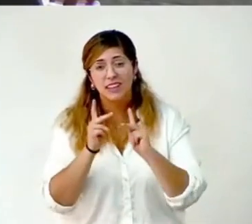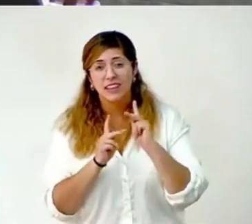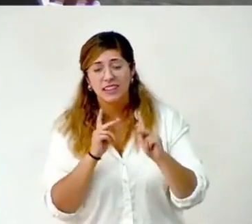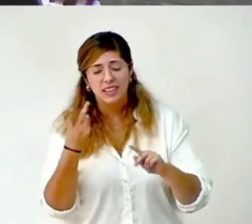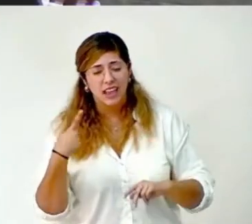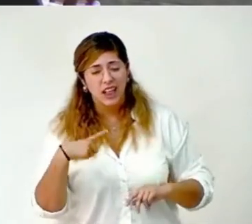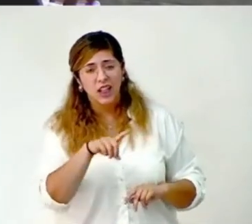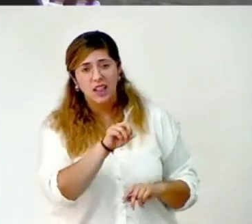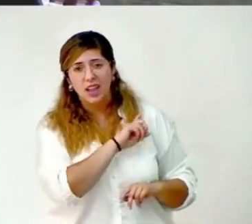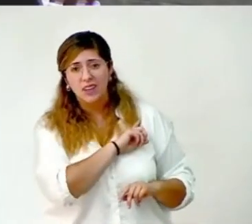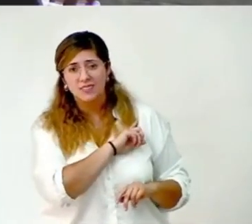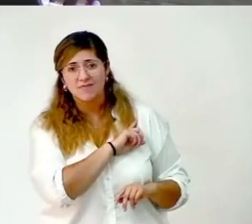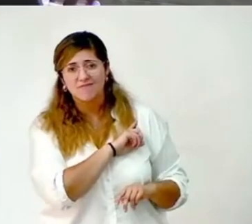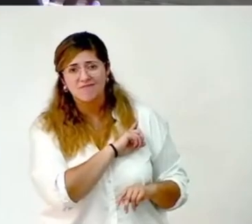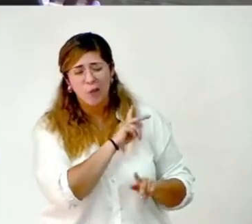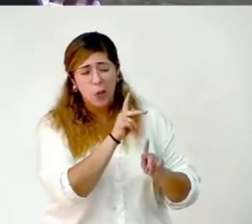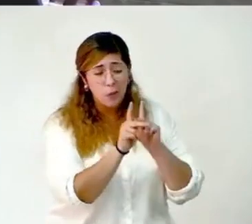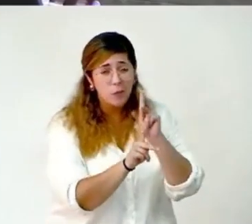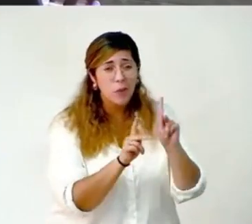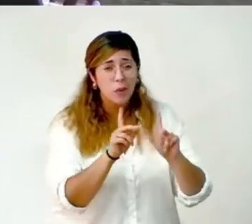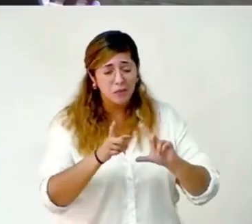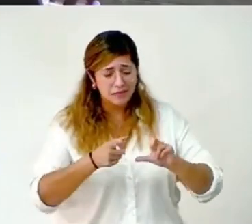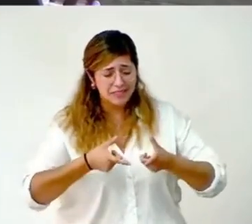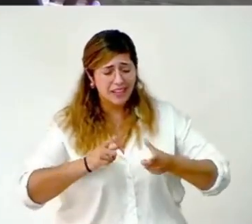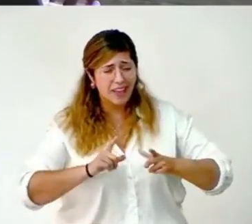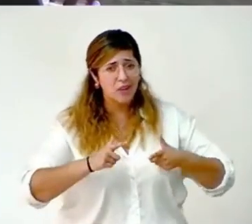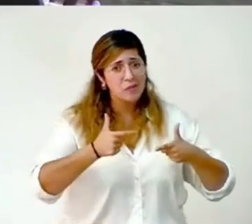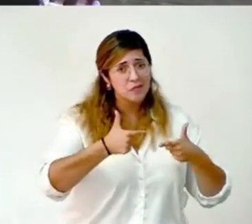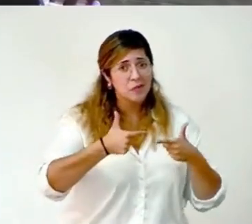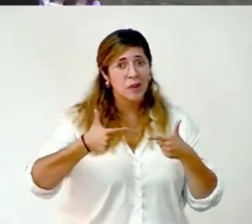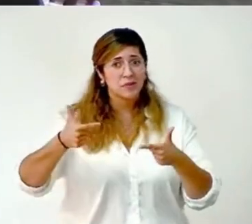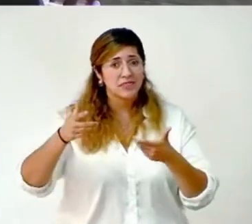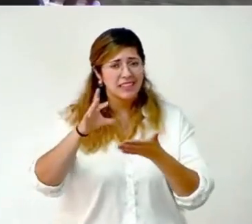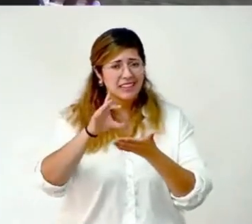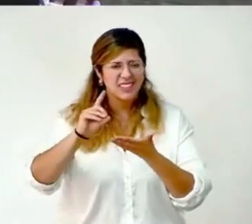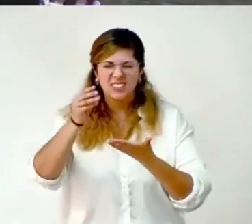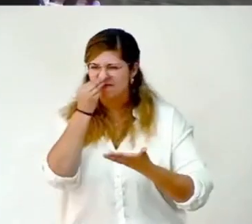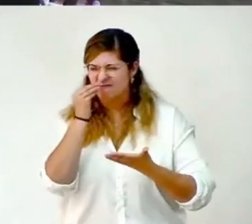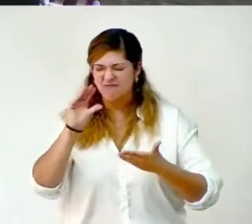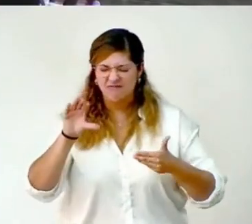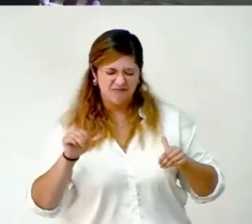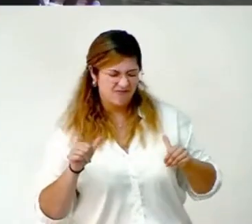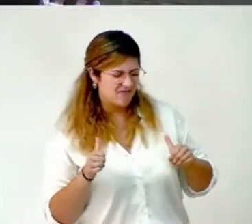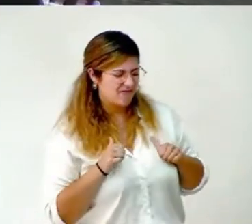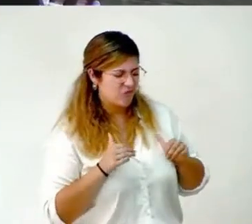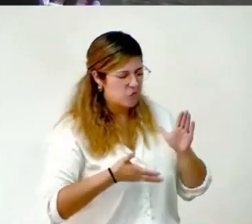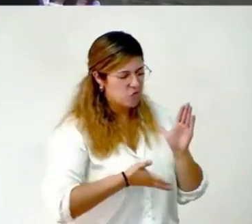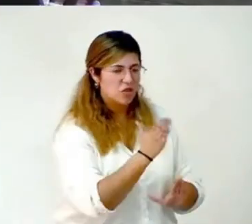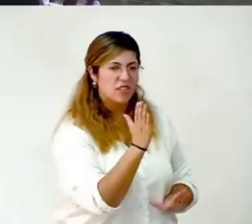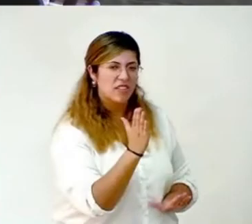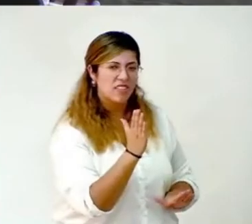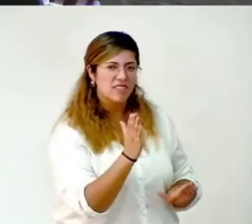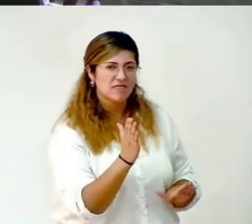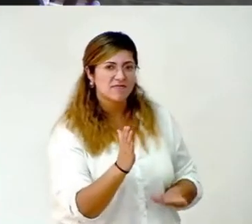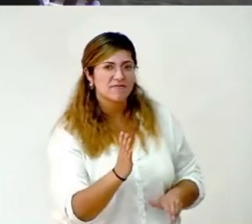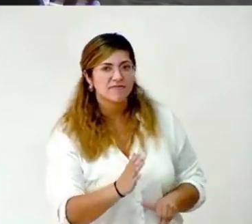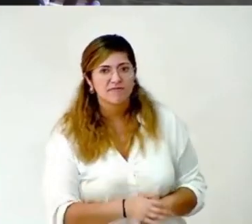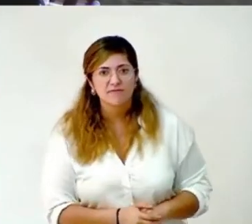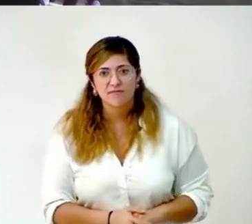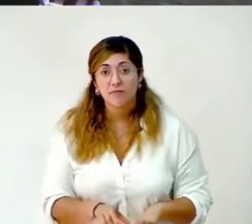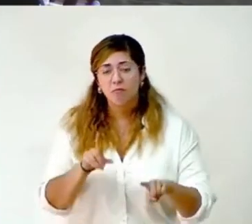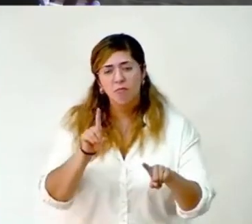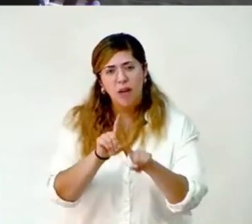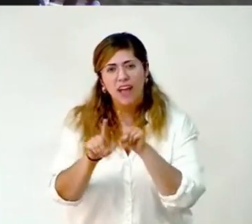da rebelião do povo de Deus. Do povo de Deus. Ao longo da história, nós vimos um